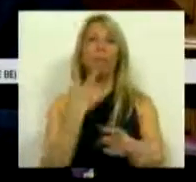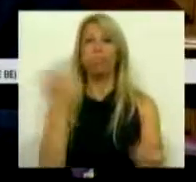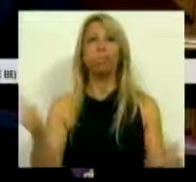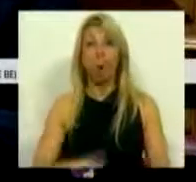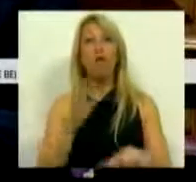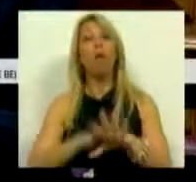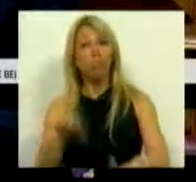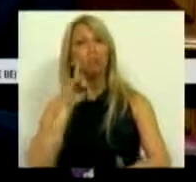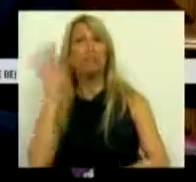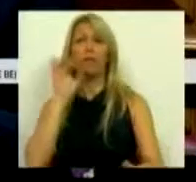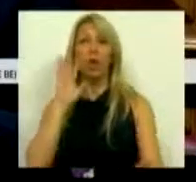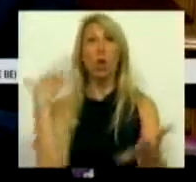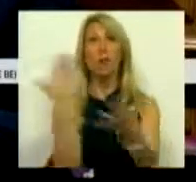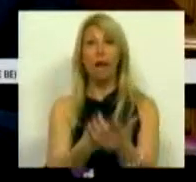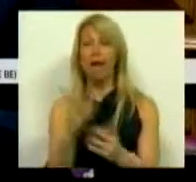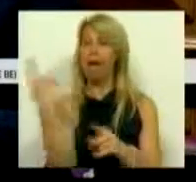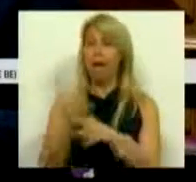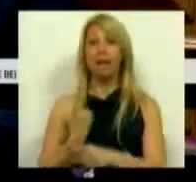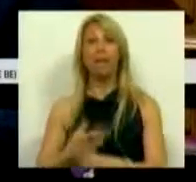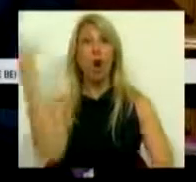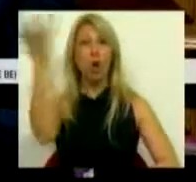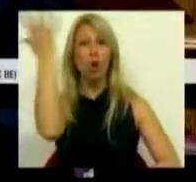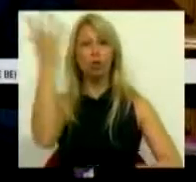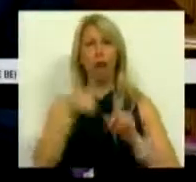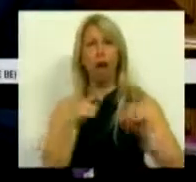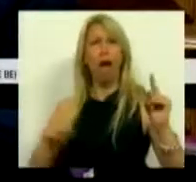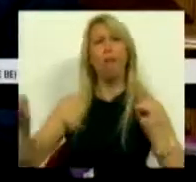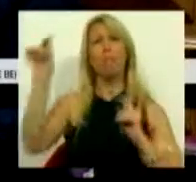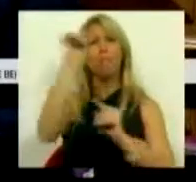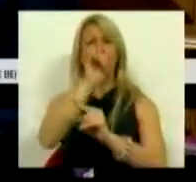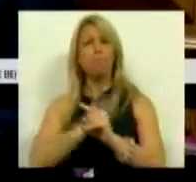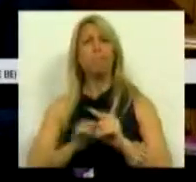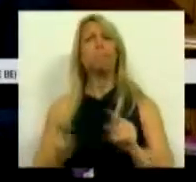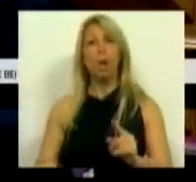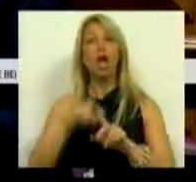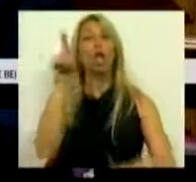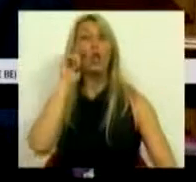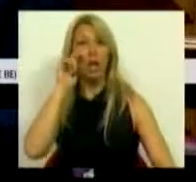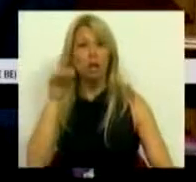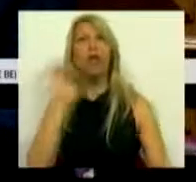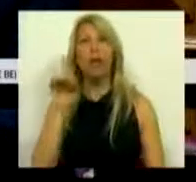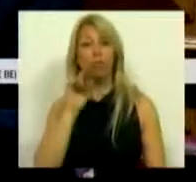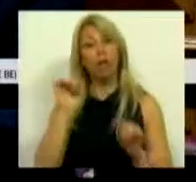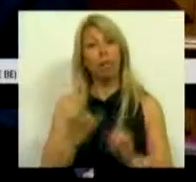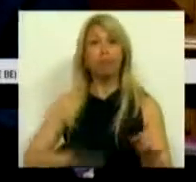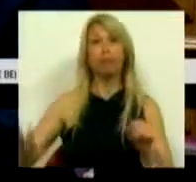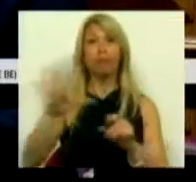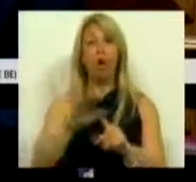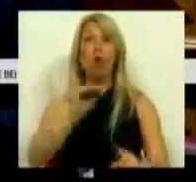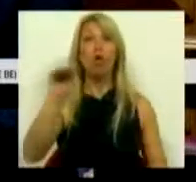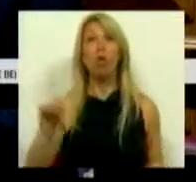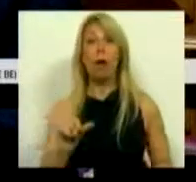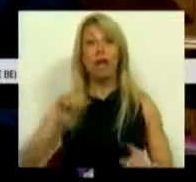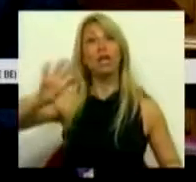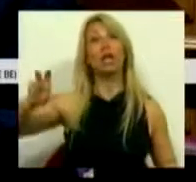atividade cultural, etnográfica e turística tão decisiva para a identidade local, regional e nacional. É